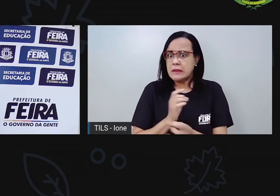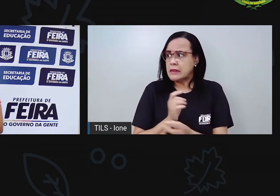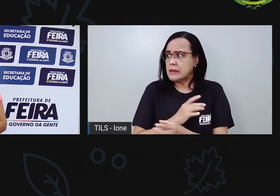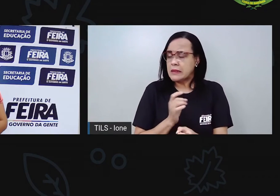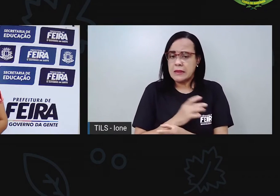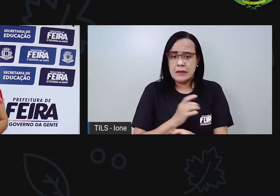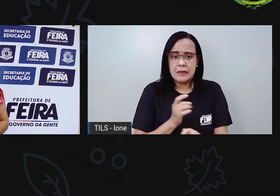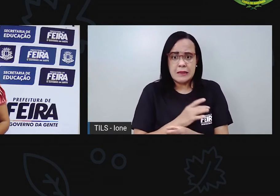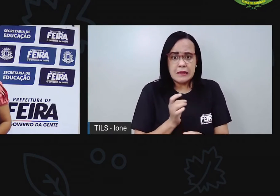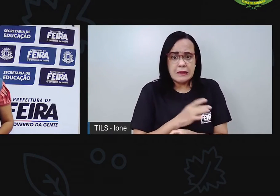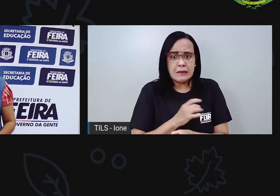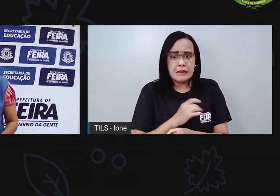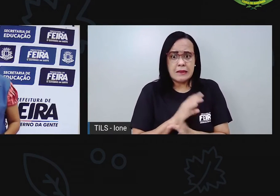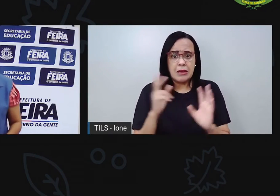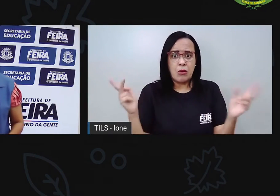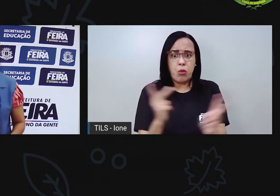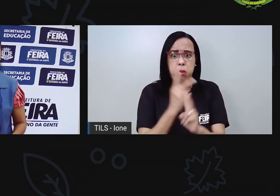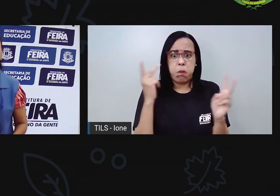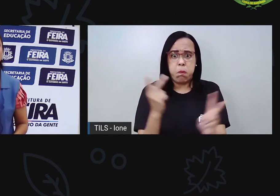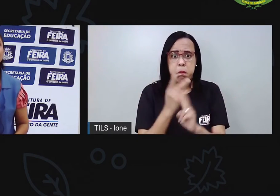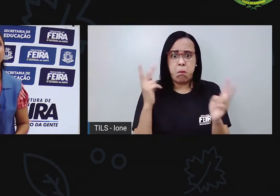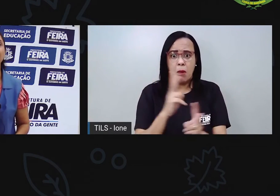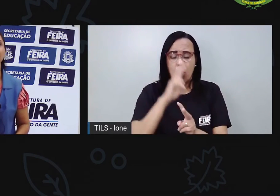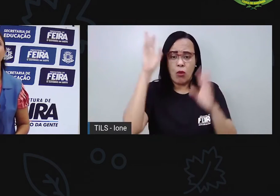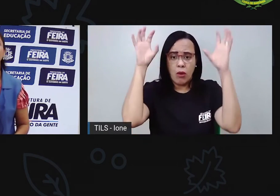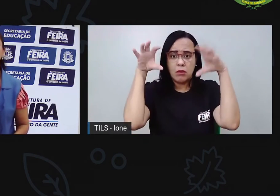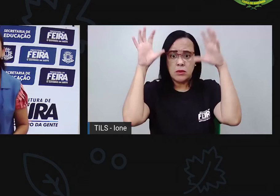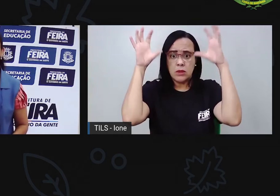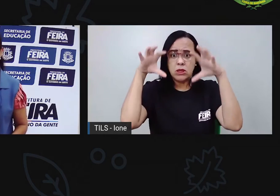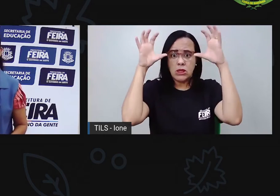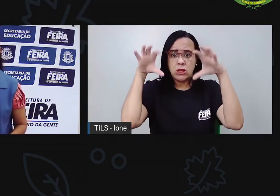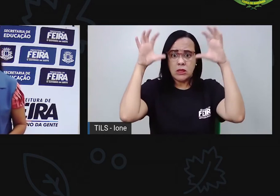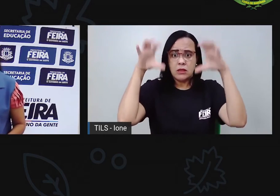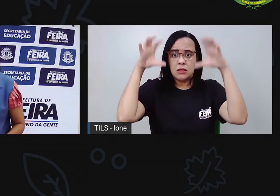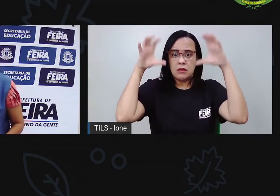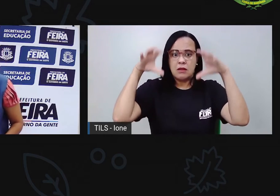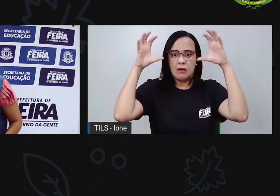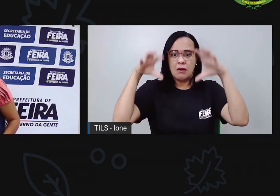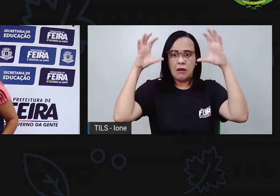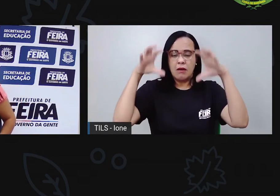Há muitos ventos está começando a chover